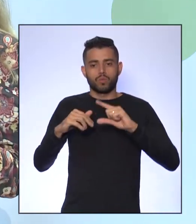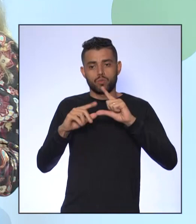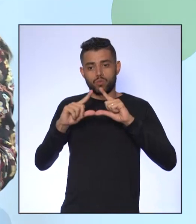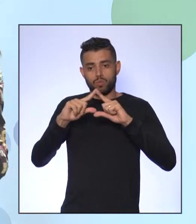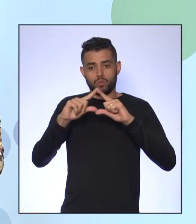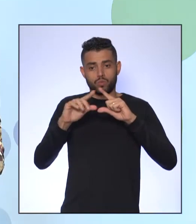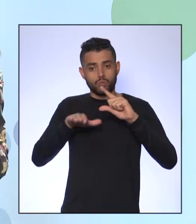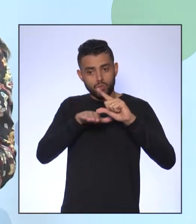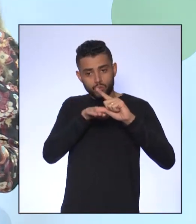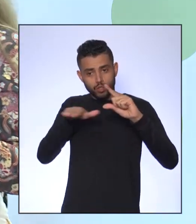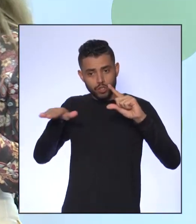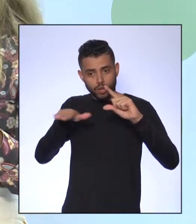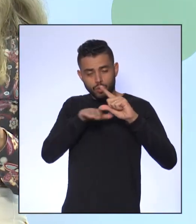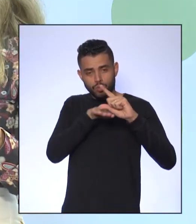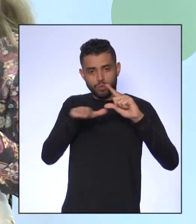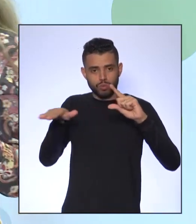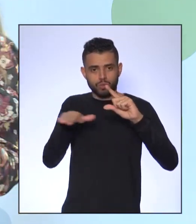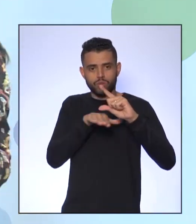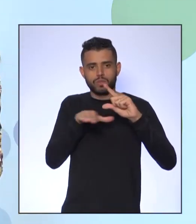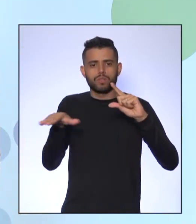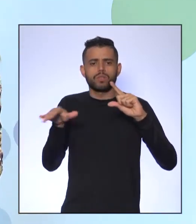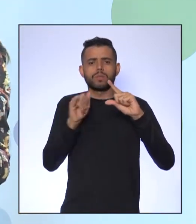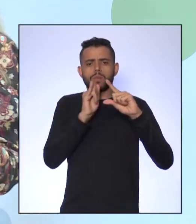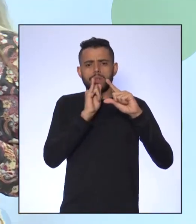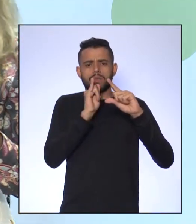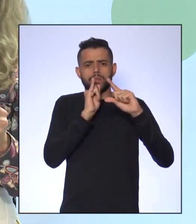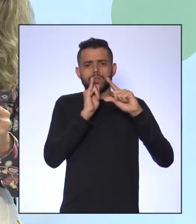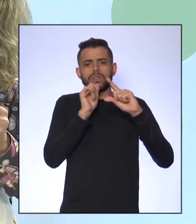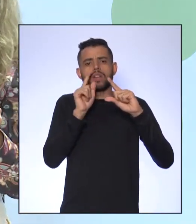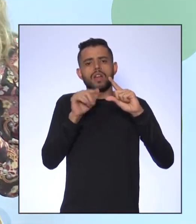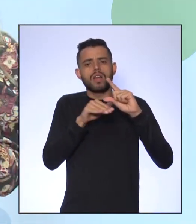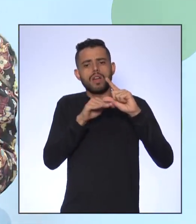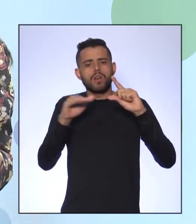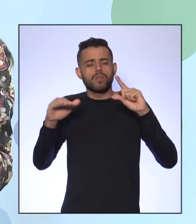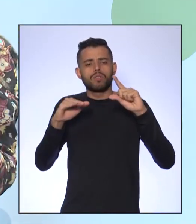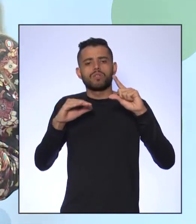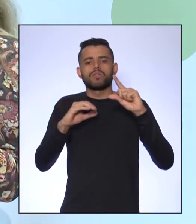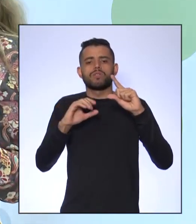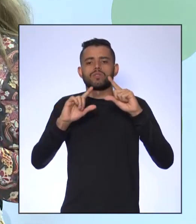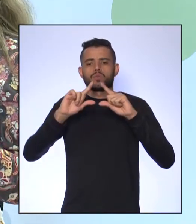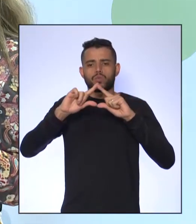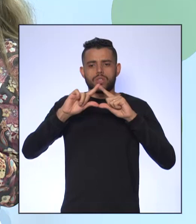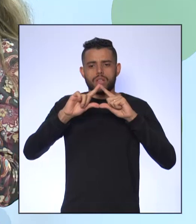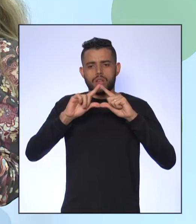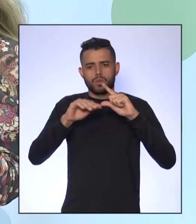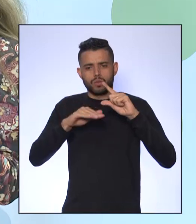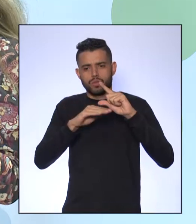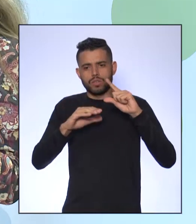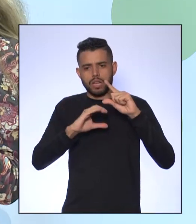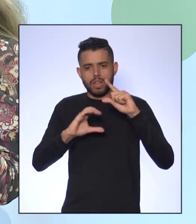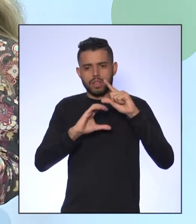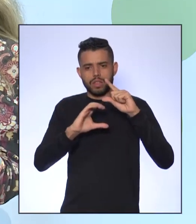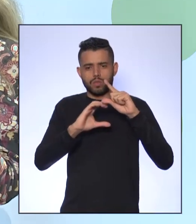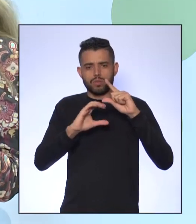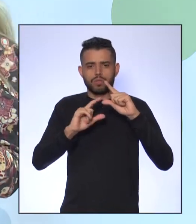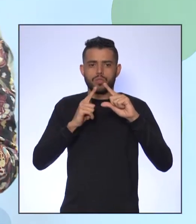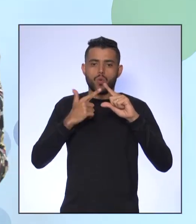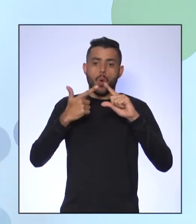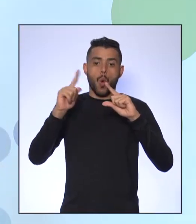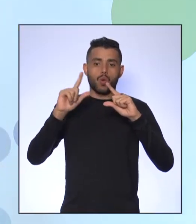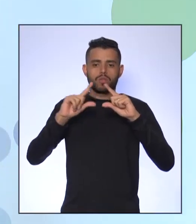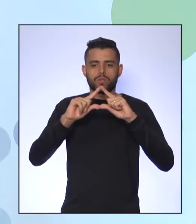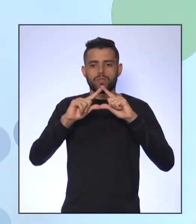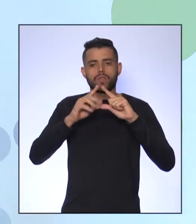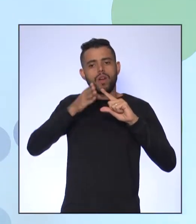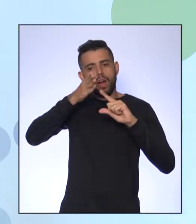solo, imaginando que ele seja um dos catetos do triângulo, e o outro cateto aqui, em